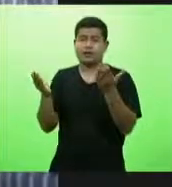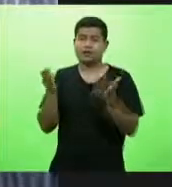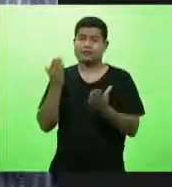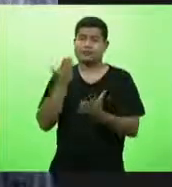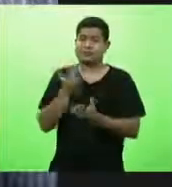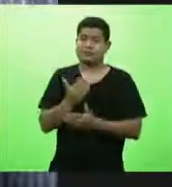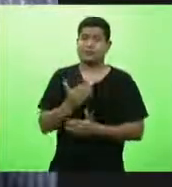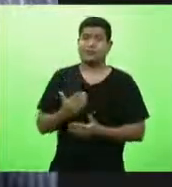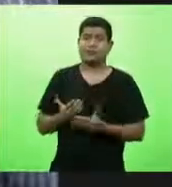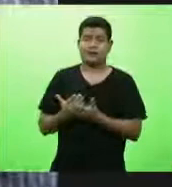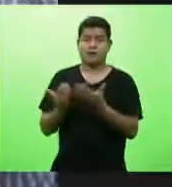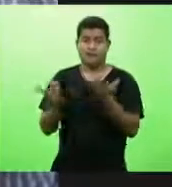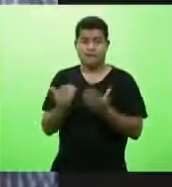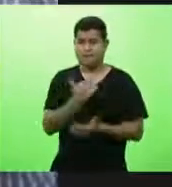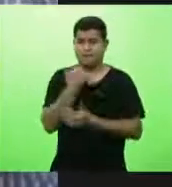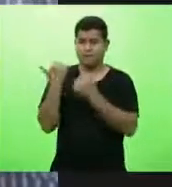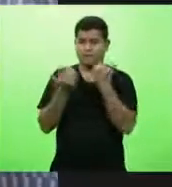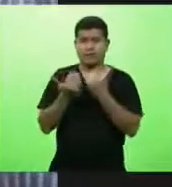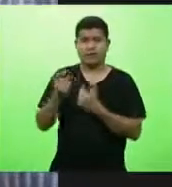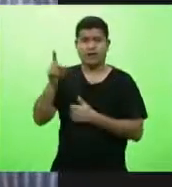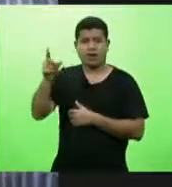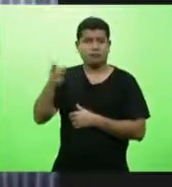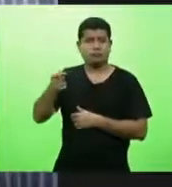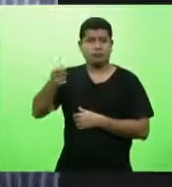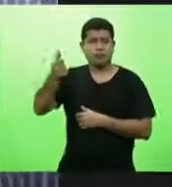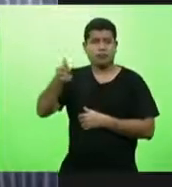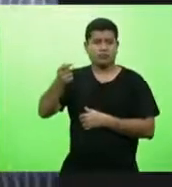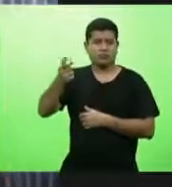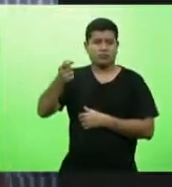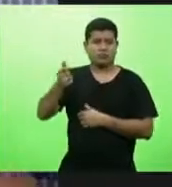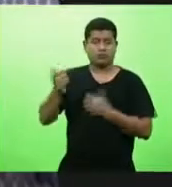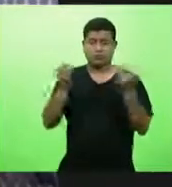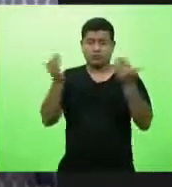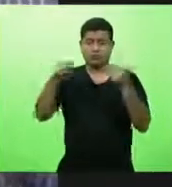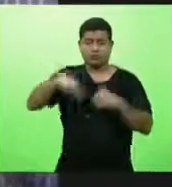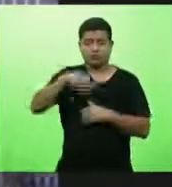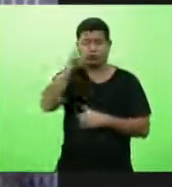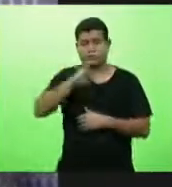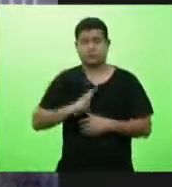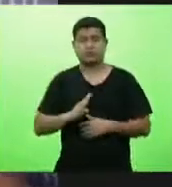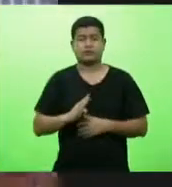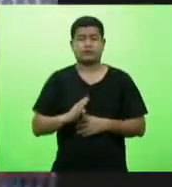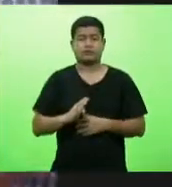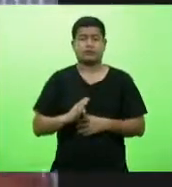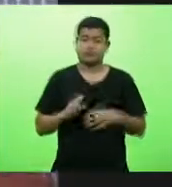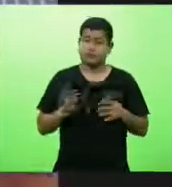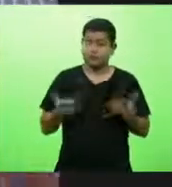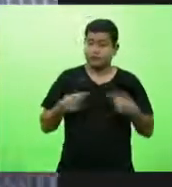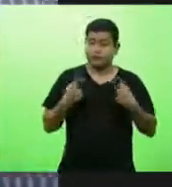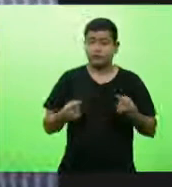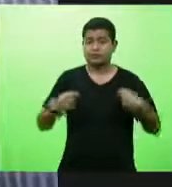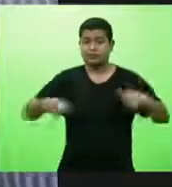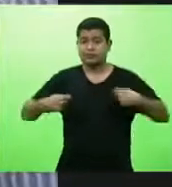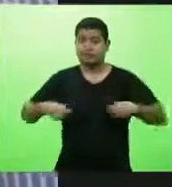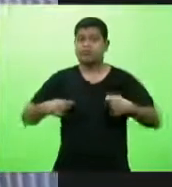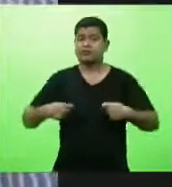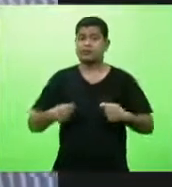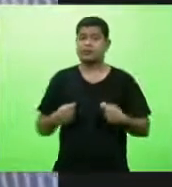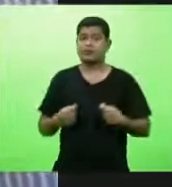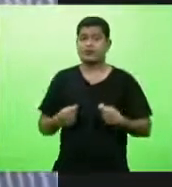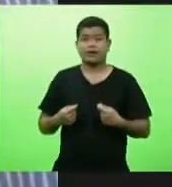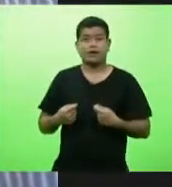estão perdendo menos gente do que nós. Então, alguma coisa precisa ser feita. Aí, quando eu